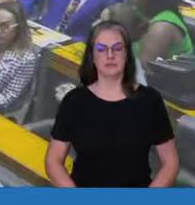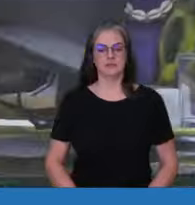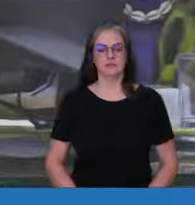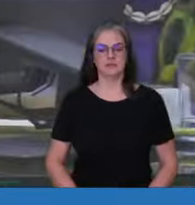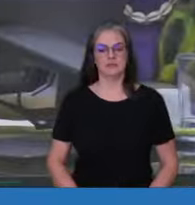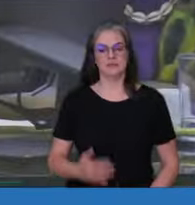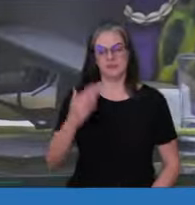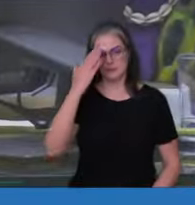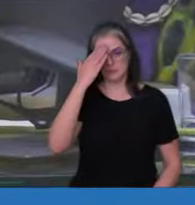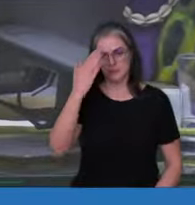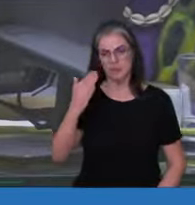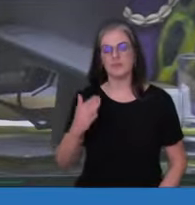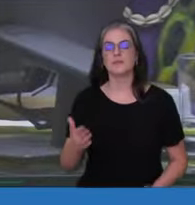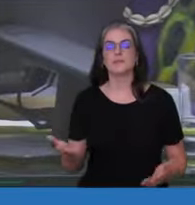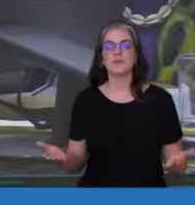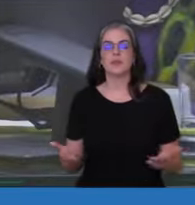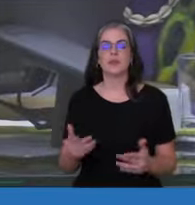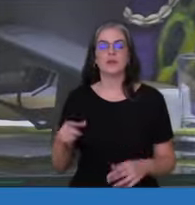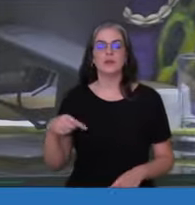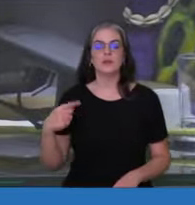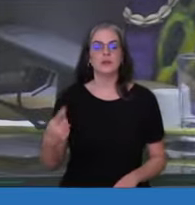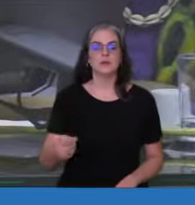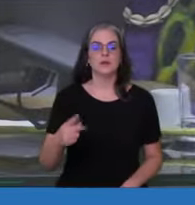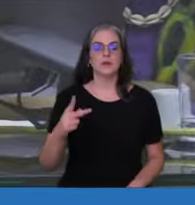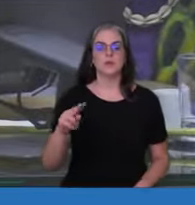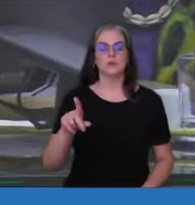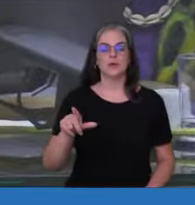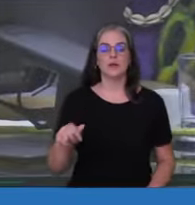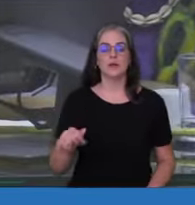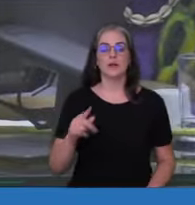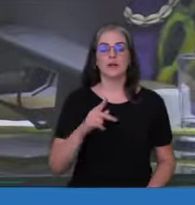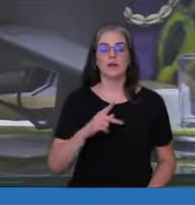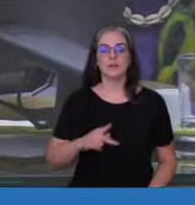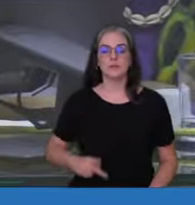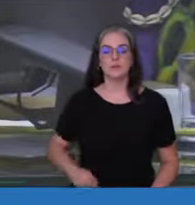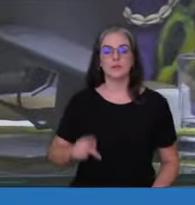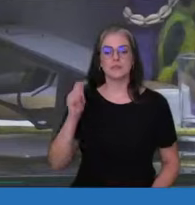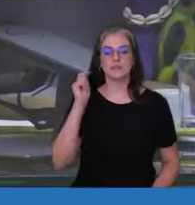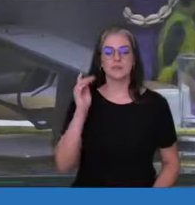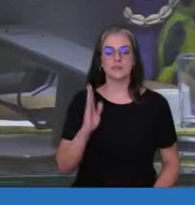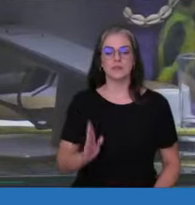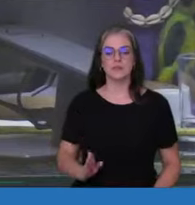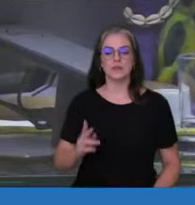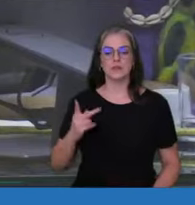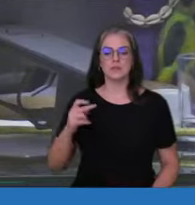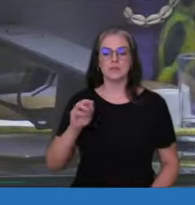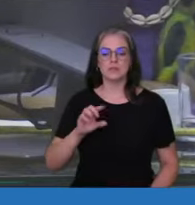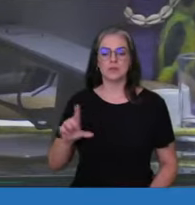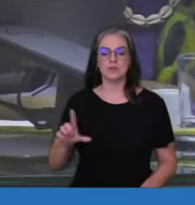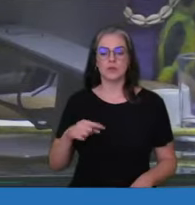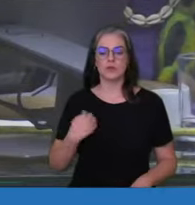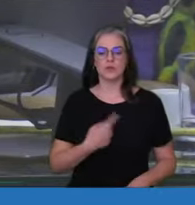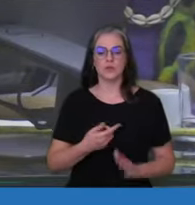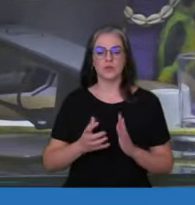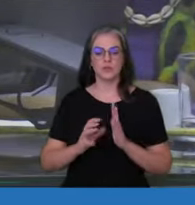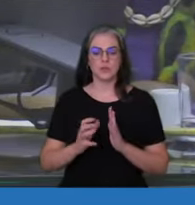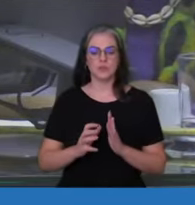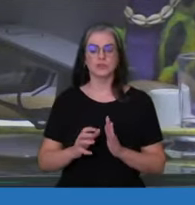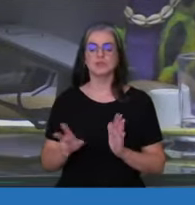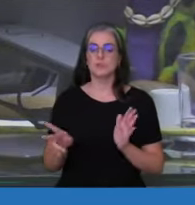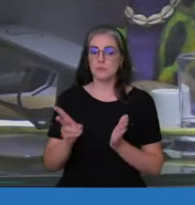Obrigada, Fernanda. Passo a palavra agora para Paula Corade, presidenta nacional do PSOL, nosso partido, partido de